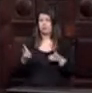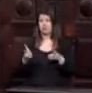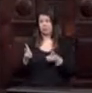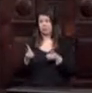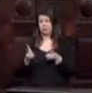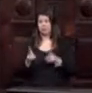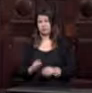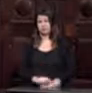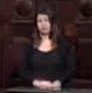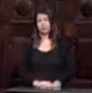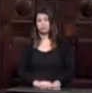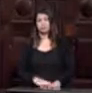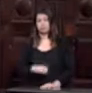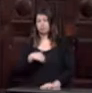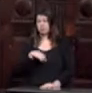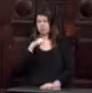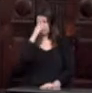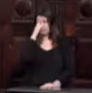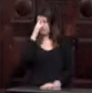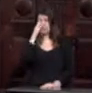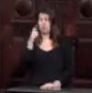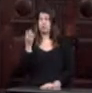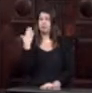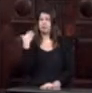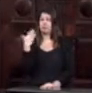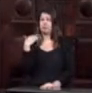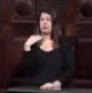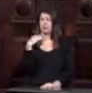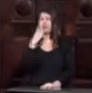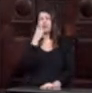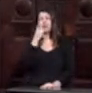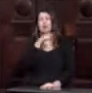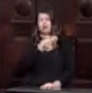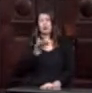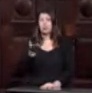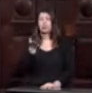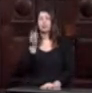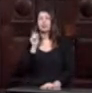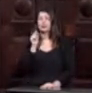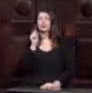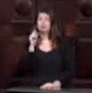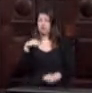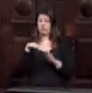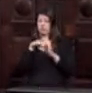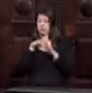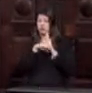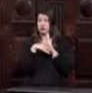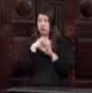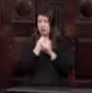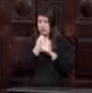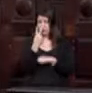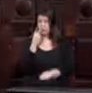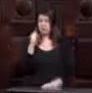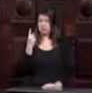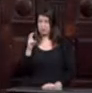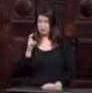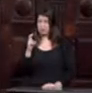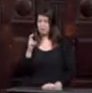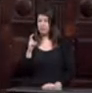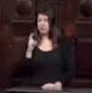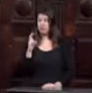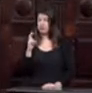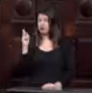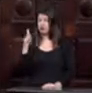correntes. Eu lembro a deputadas e deputados que a receita de 2015